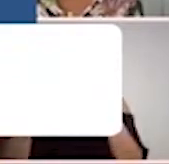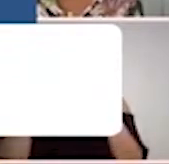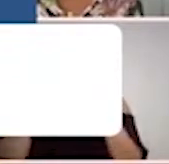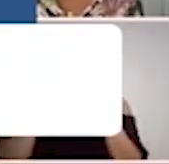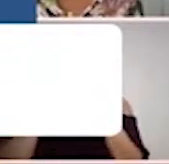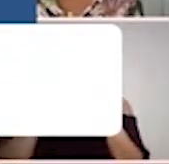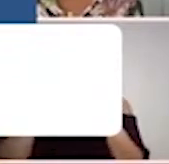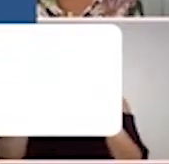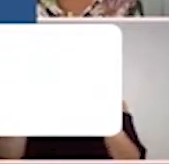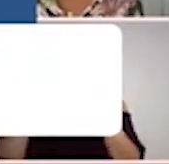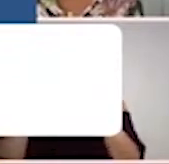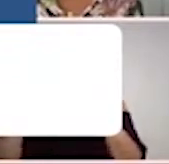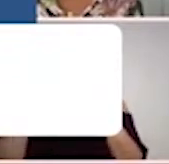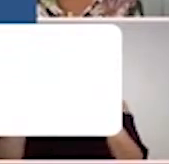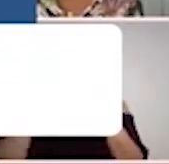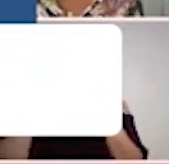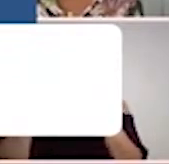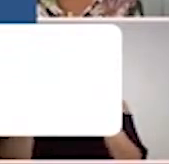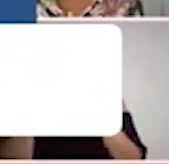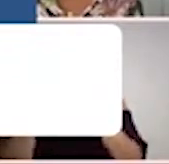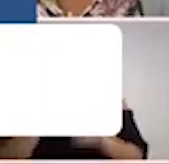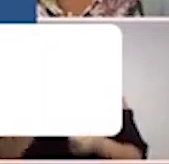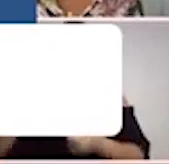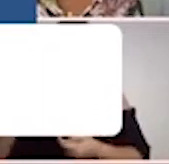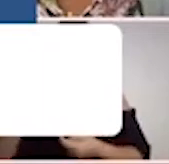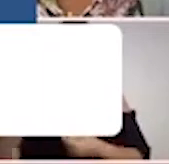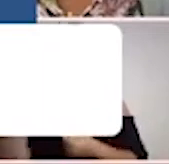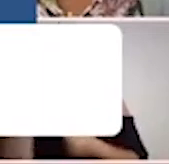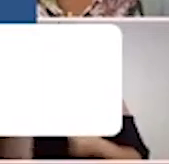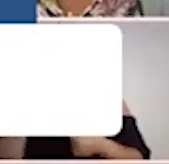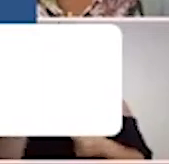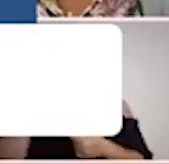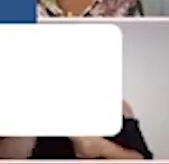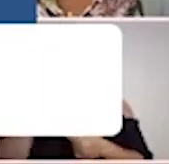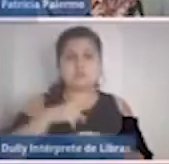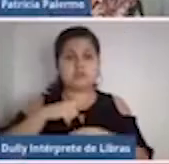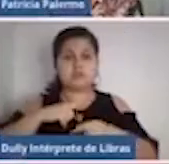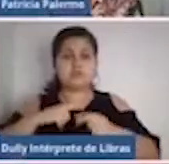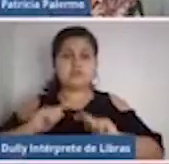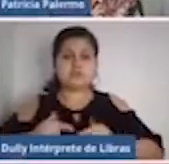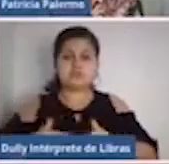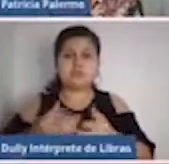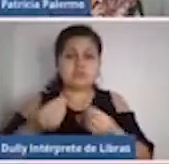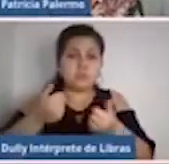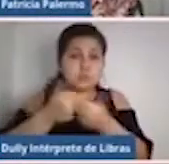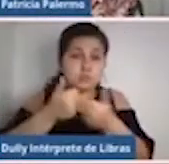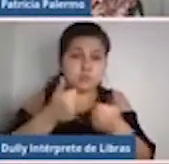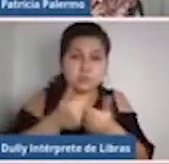uma de 5 e um de quase 4 anos. Eu tive uma gestação muito próxima da outra, que